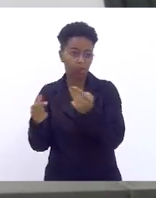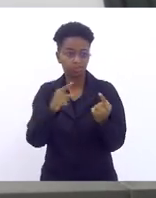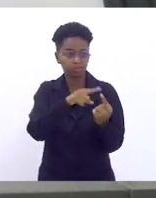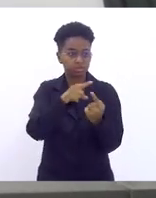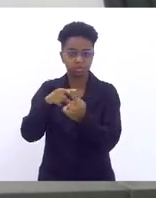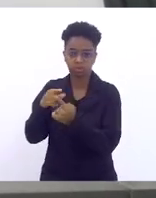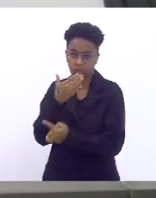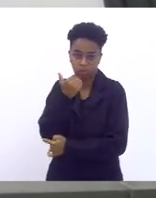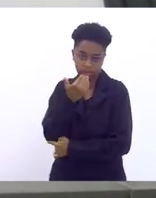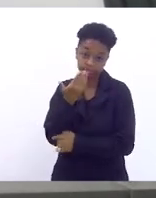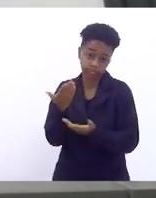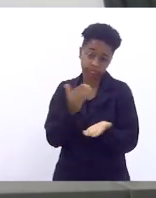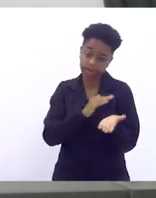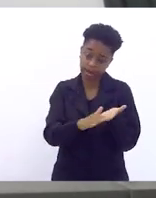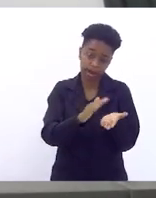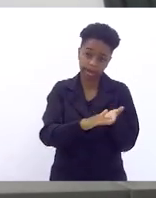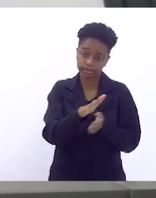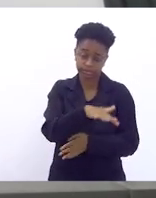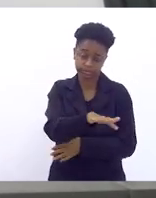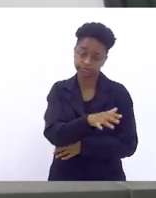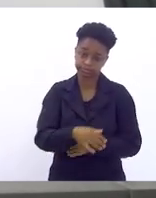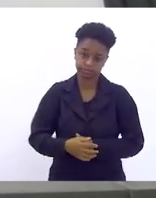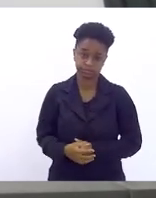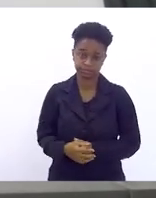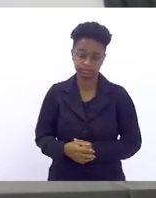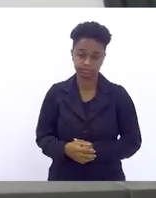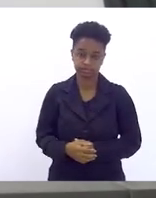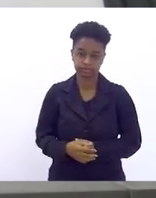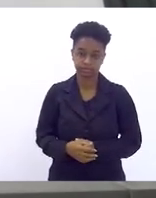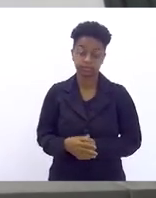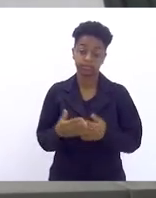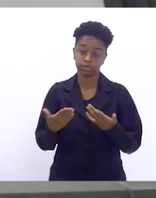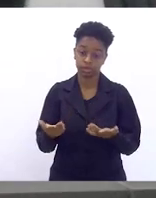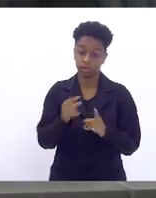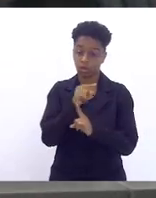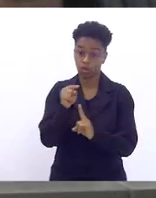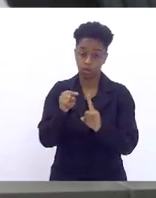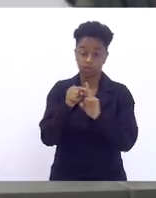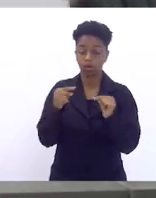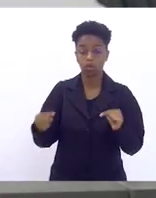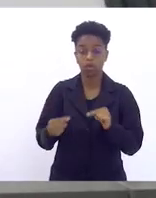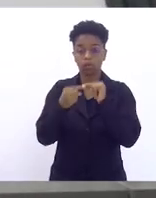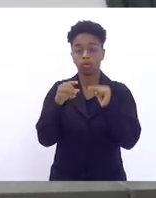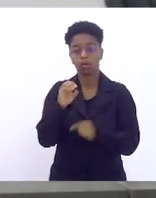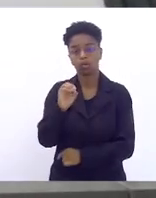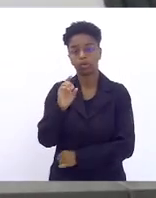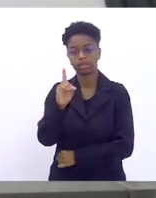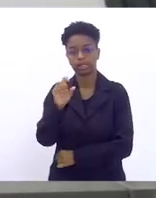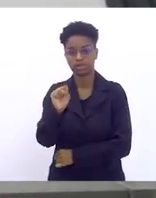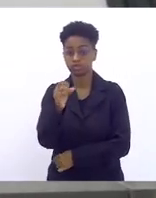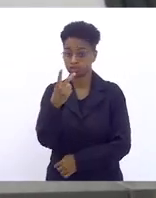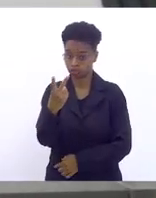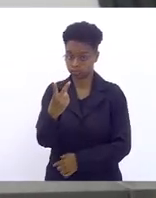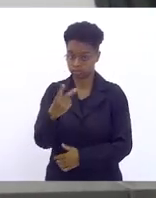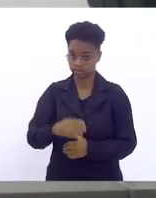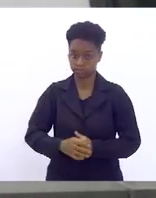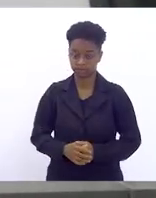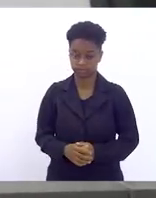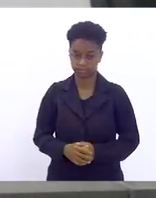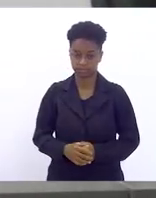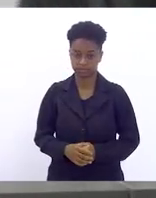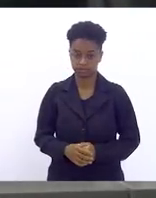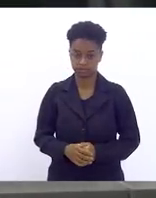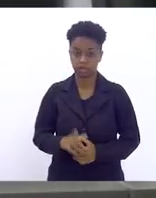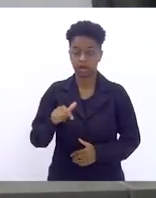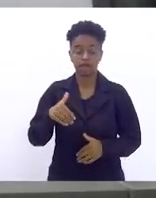gostando mais então essa missão ela tem a ver com ods 2 né que